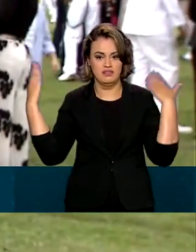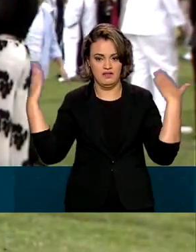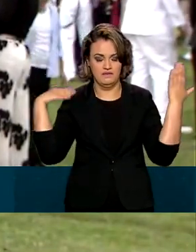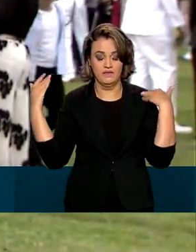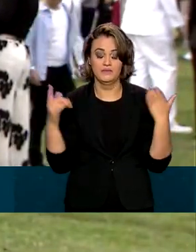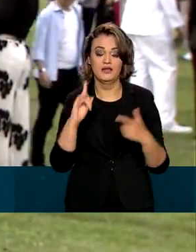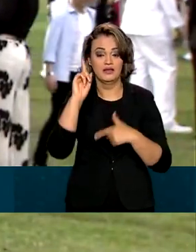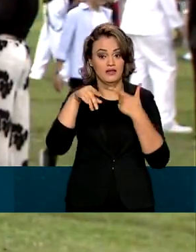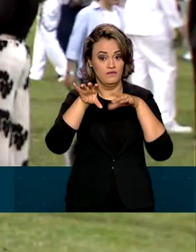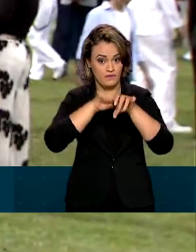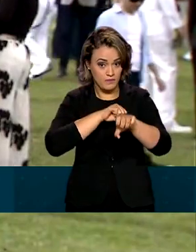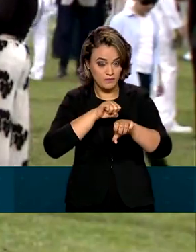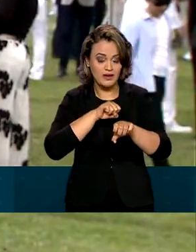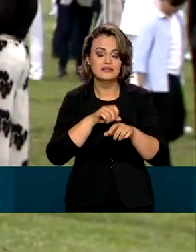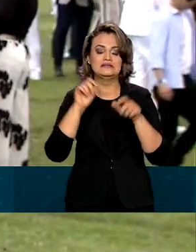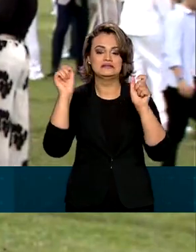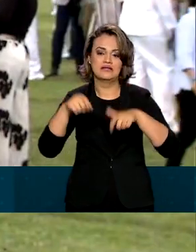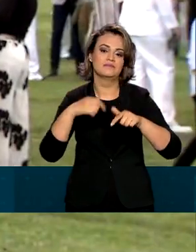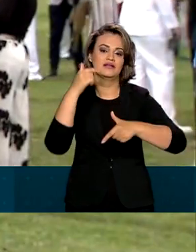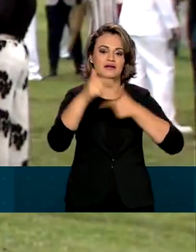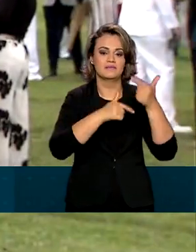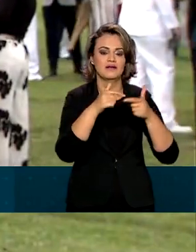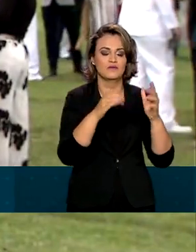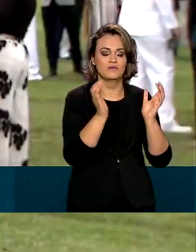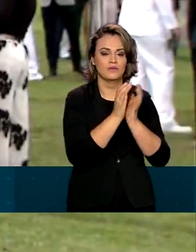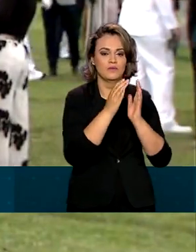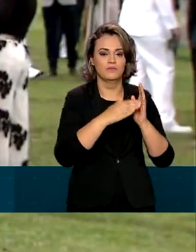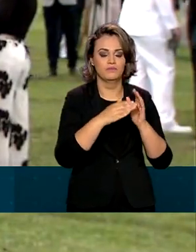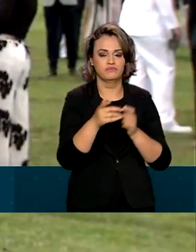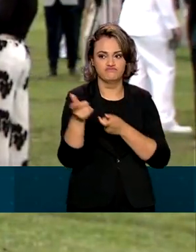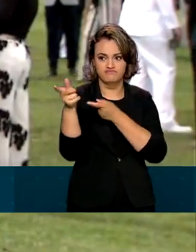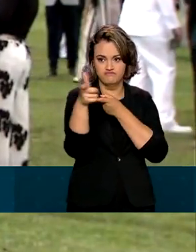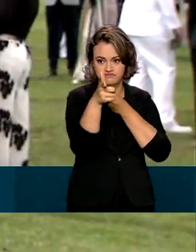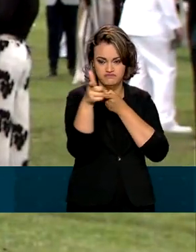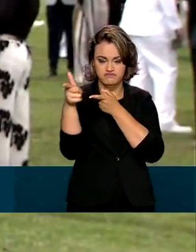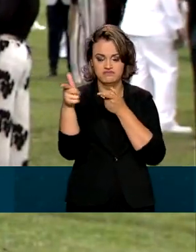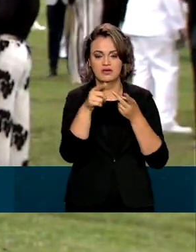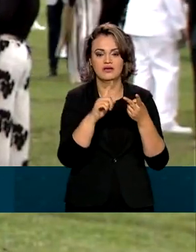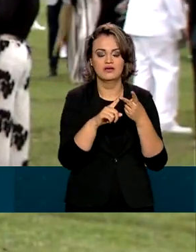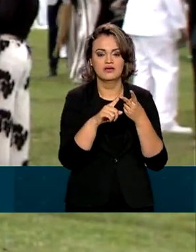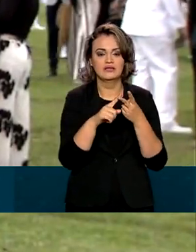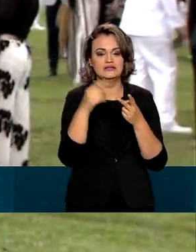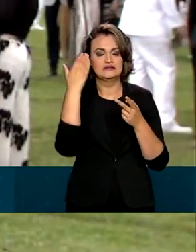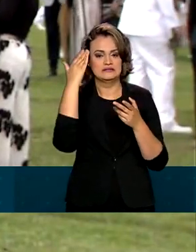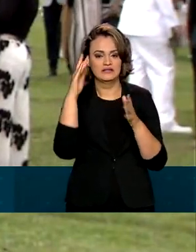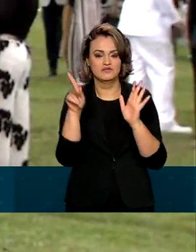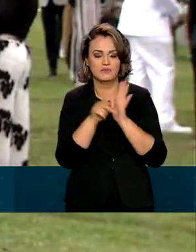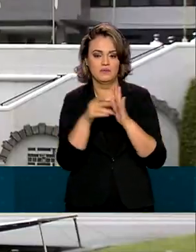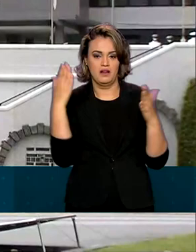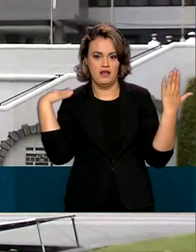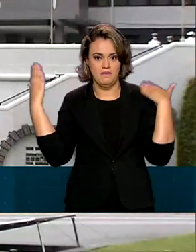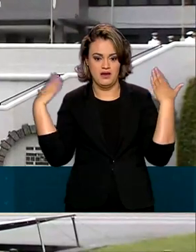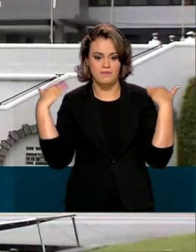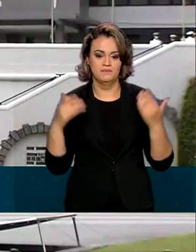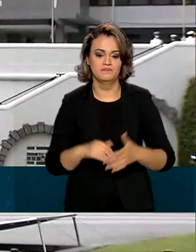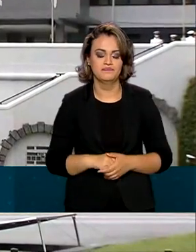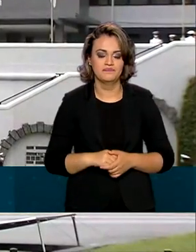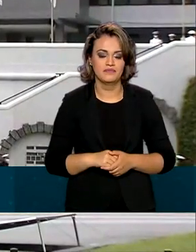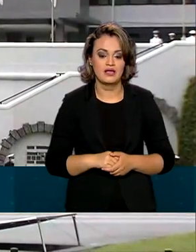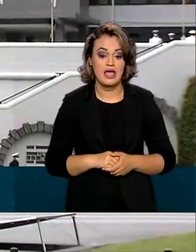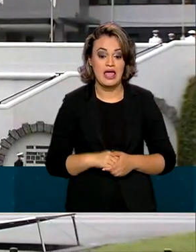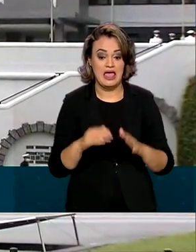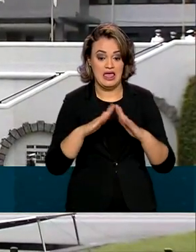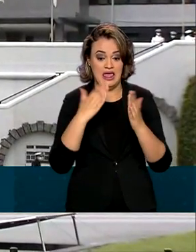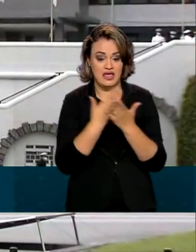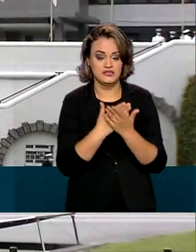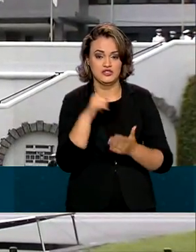formado e eles podem atuar nos corpos da armada fuzileiros navais e intendentes da Marinha a Escola